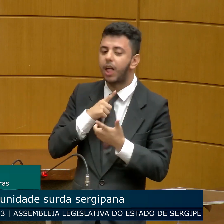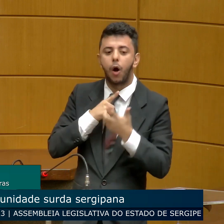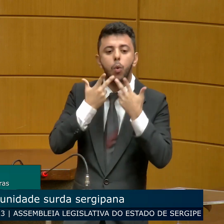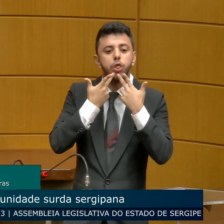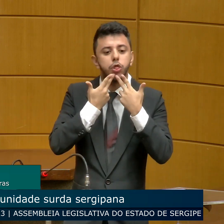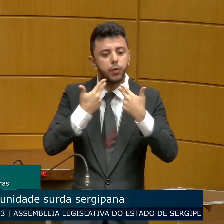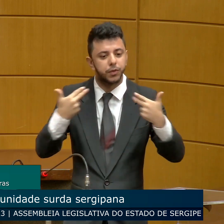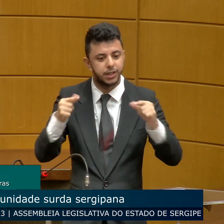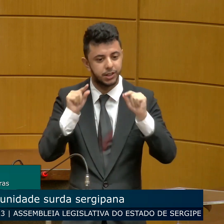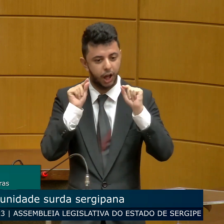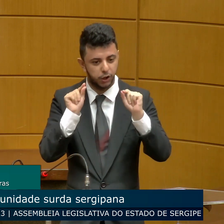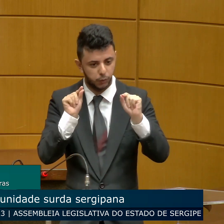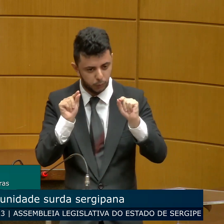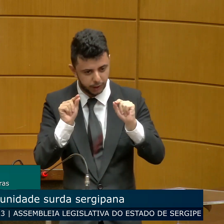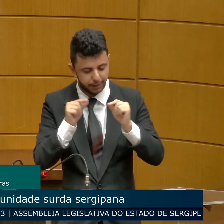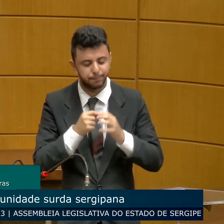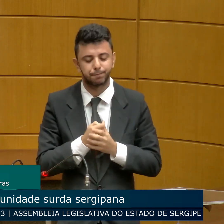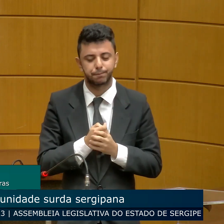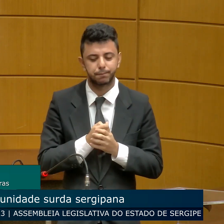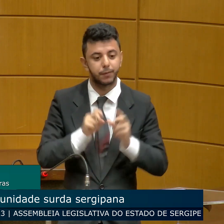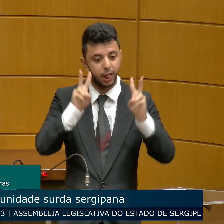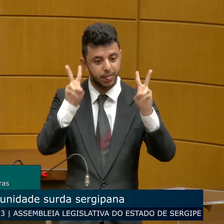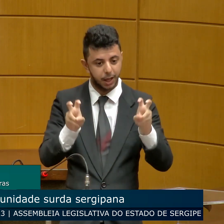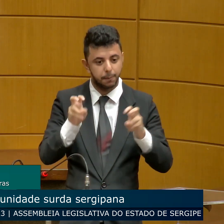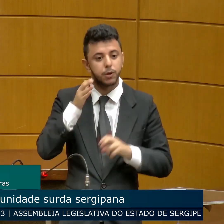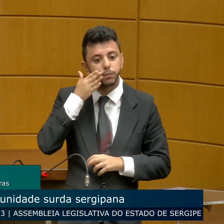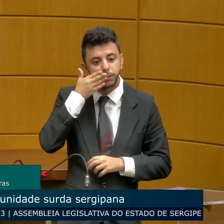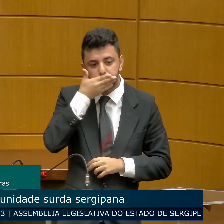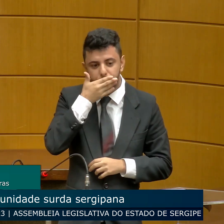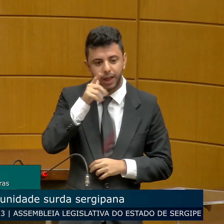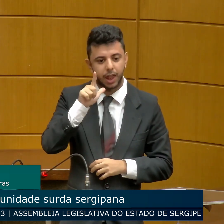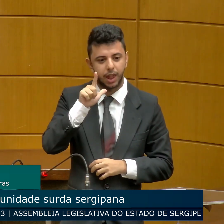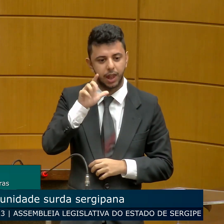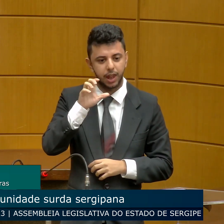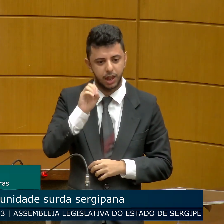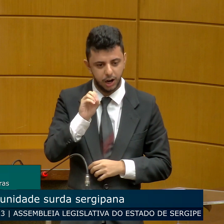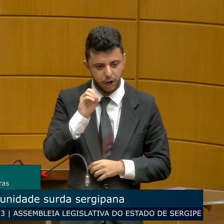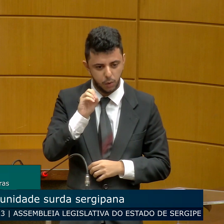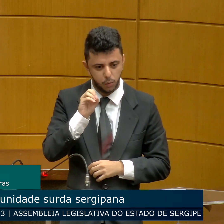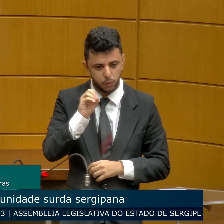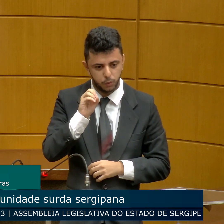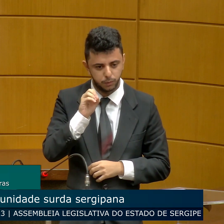luta. Então, essa questão linguística.